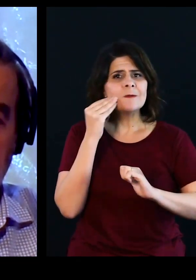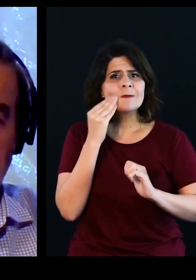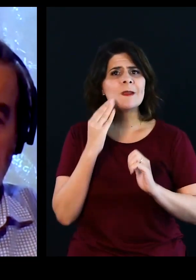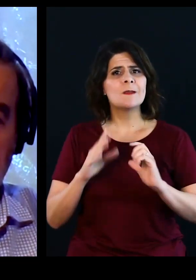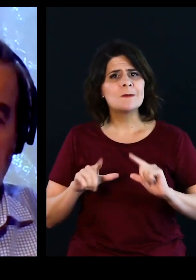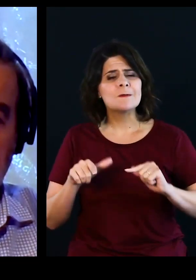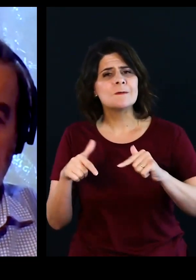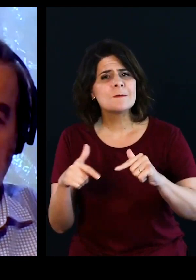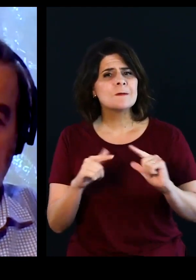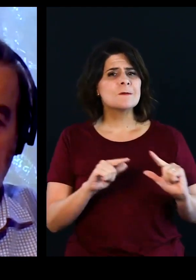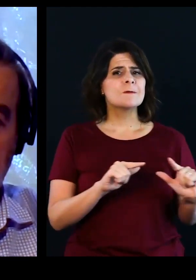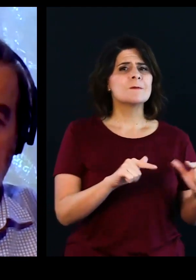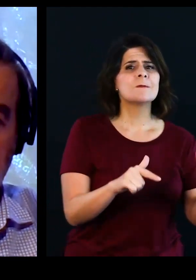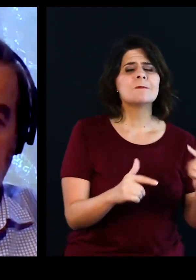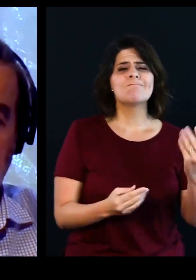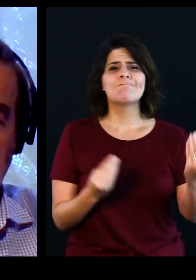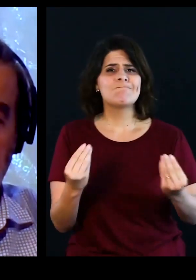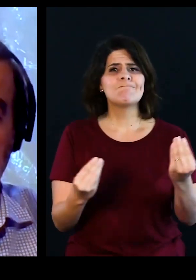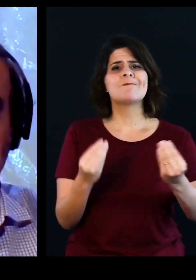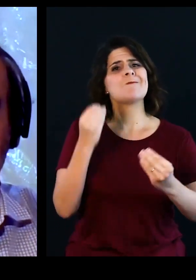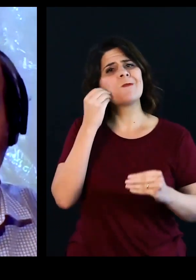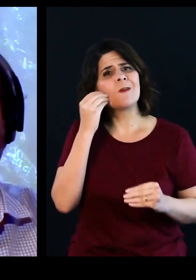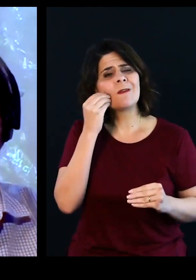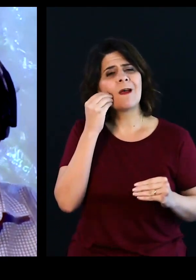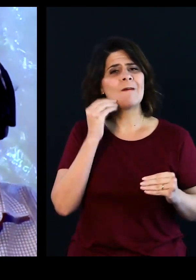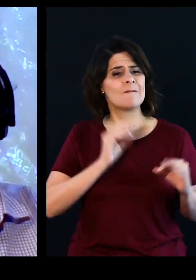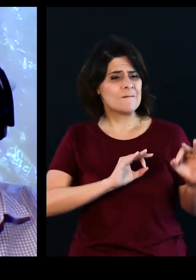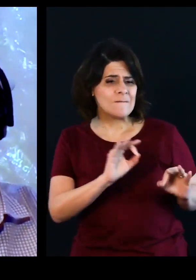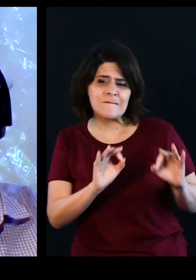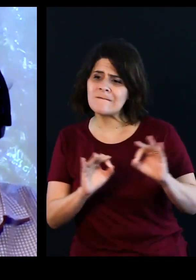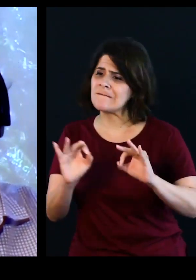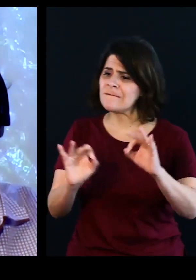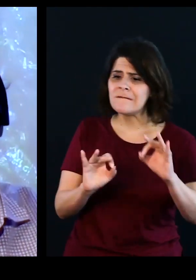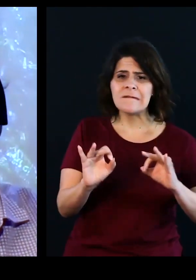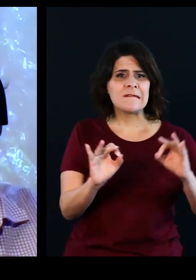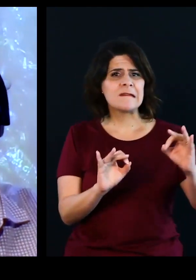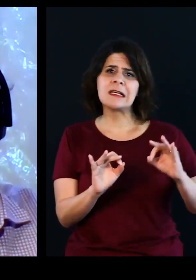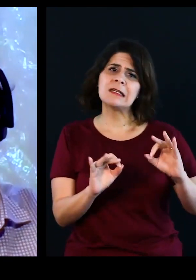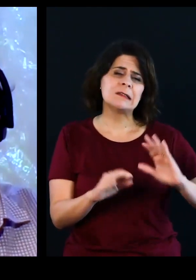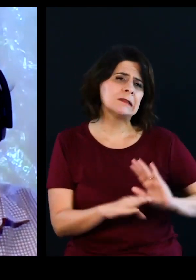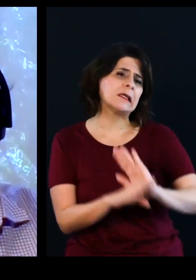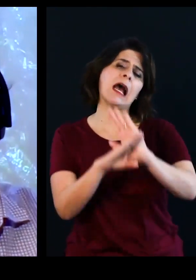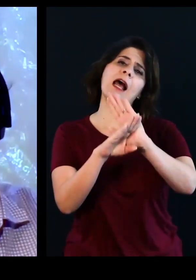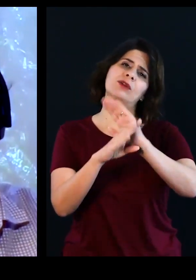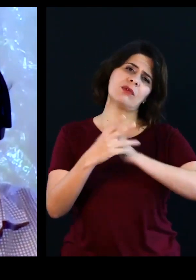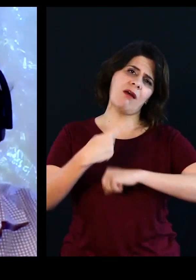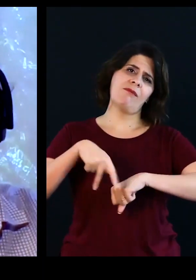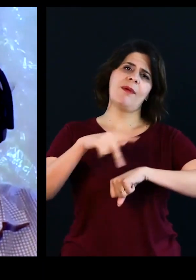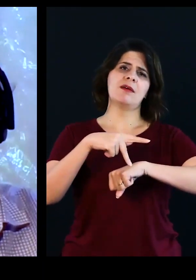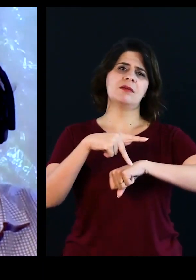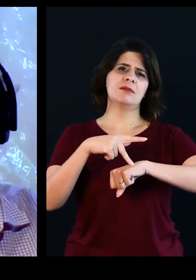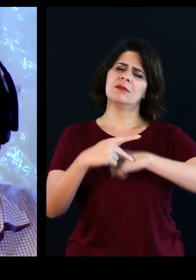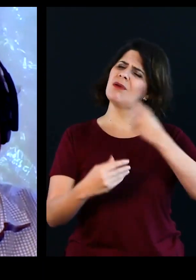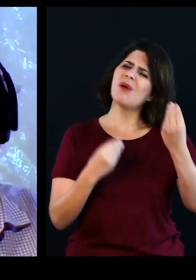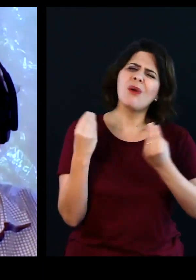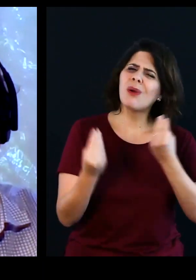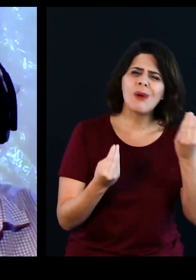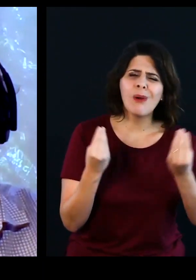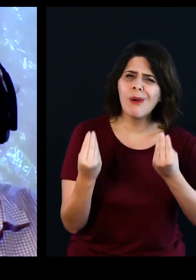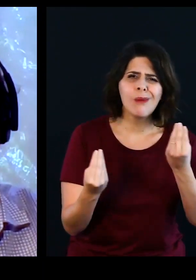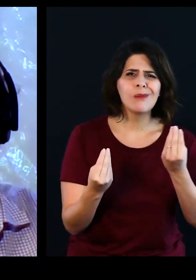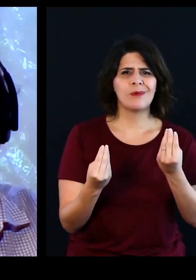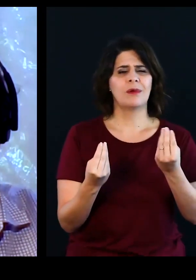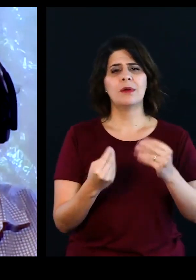menos para poder abraçar ainda mais o país frente a essa situação? O